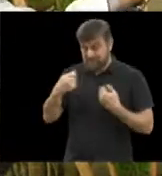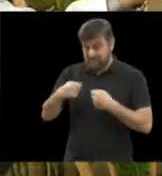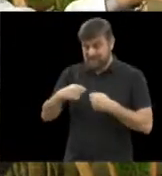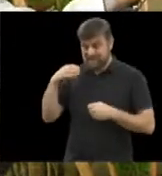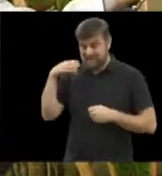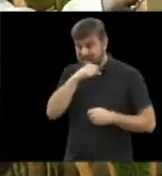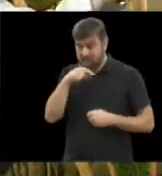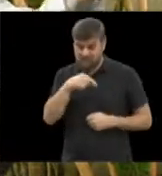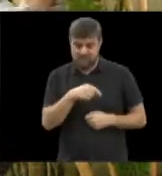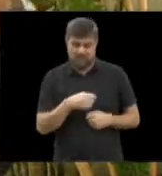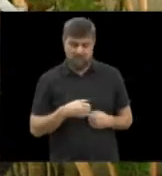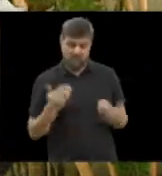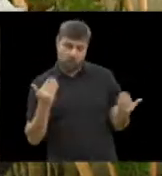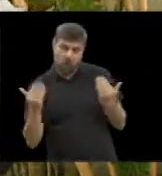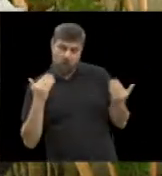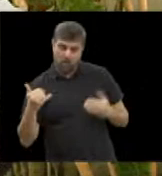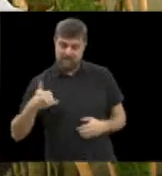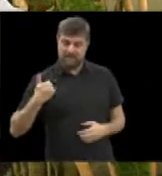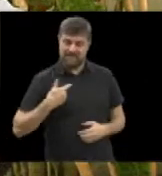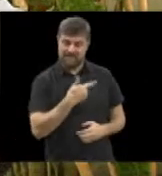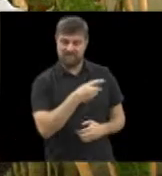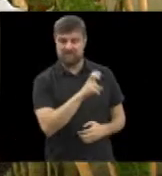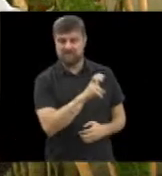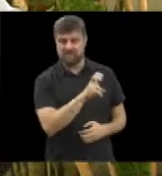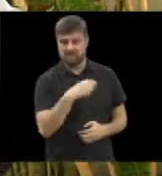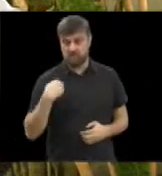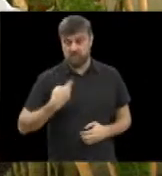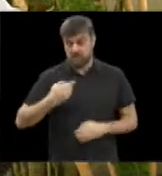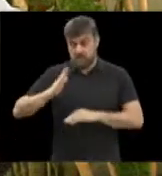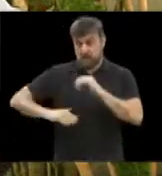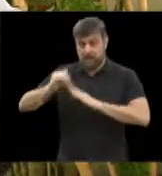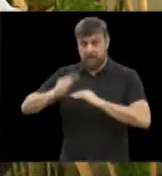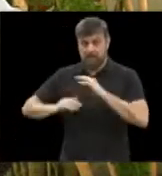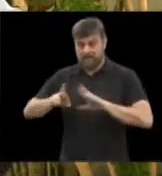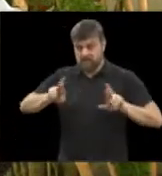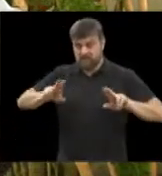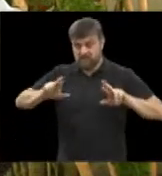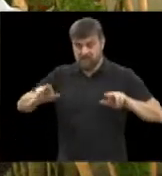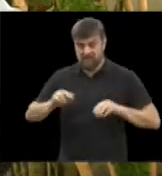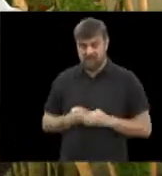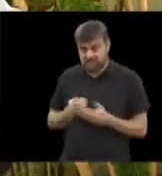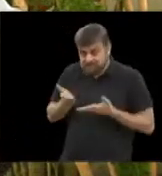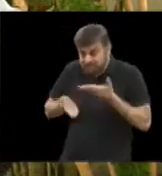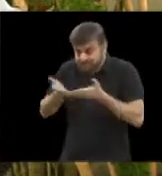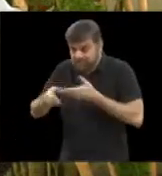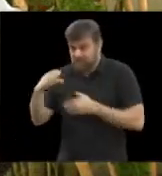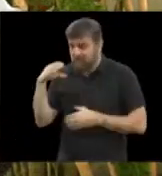uma de 25. Então, isso também leva a gente a tomar uma conduta para uma técnica mais